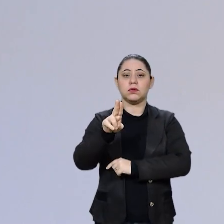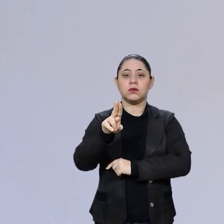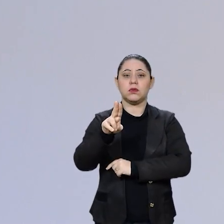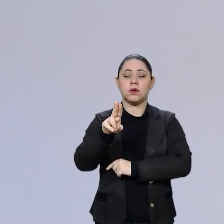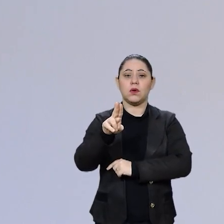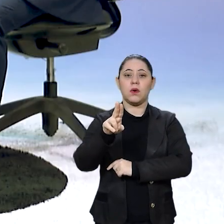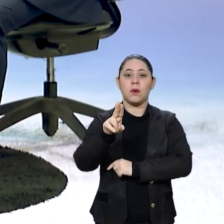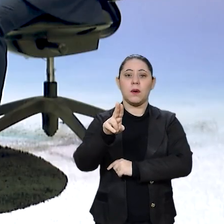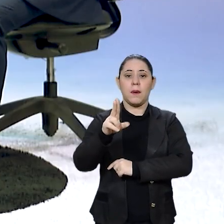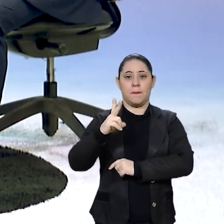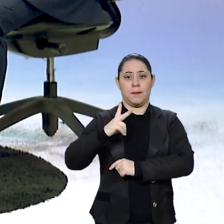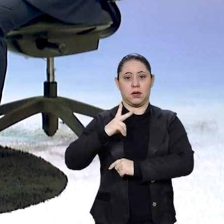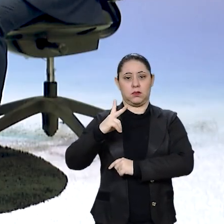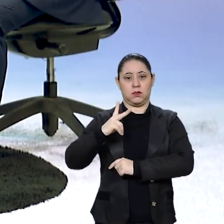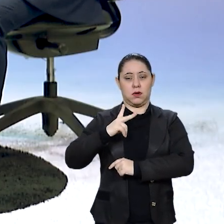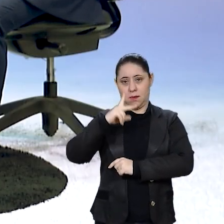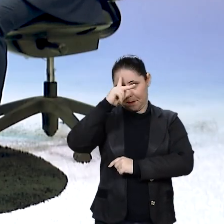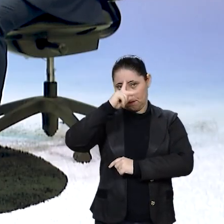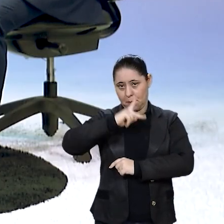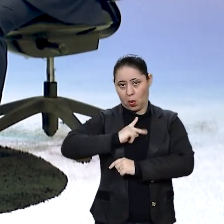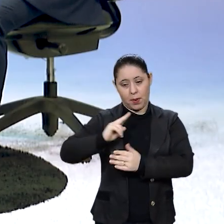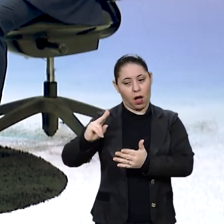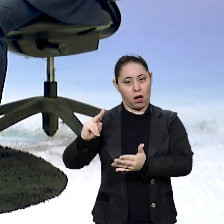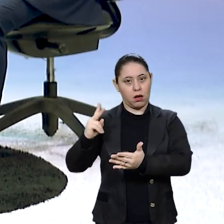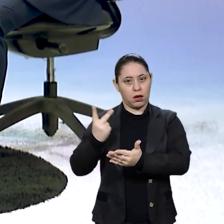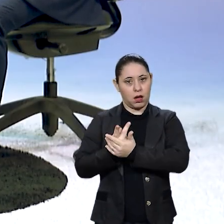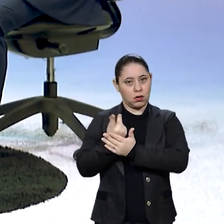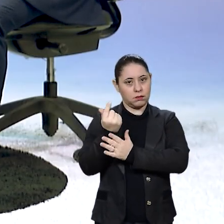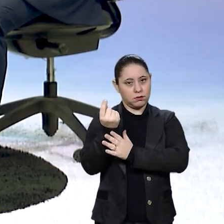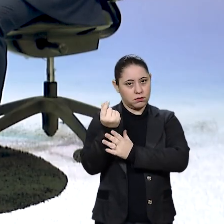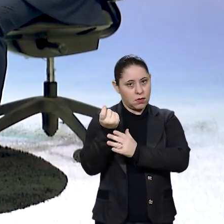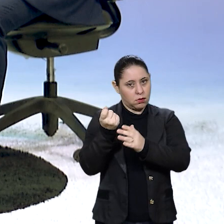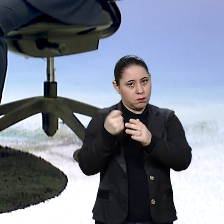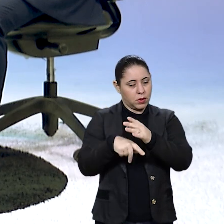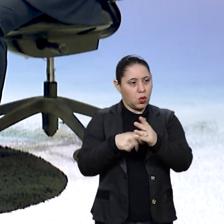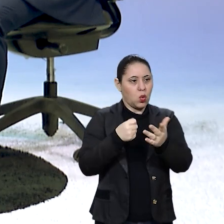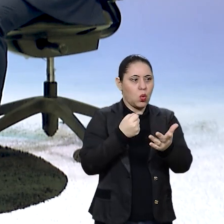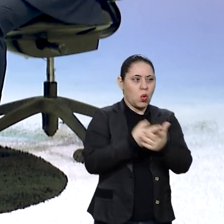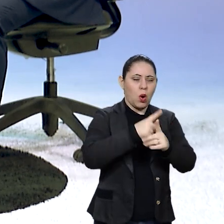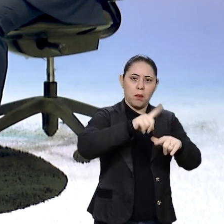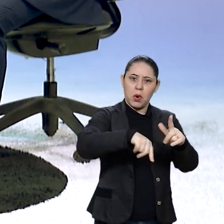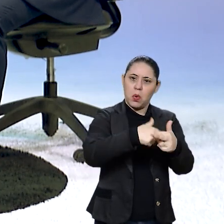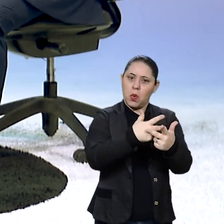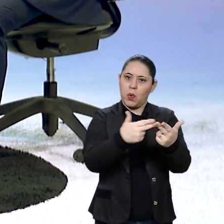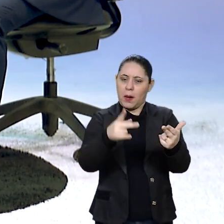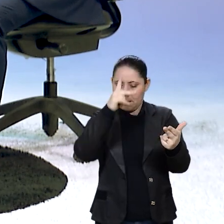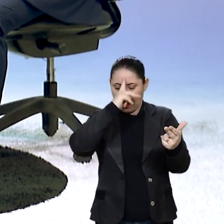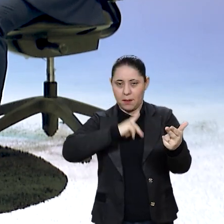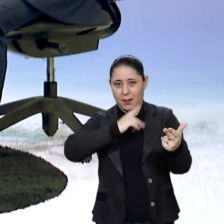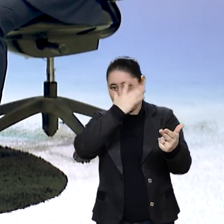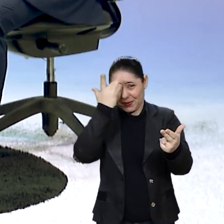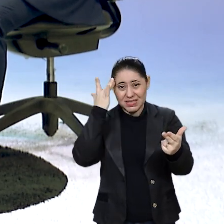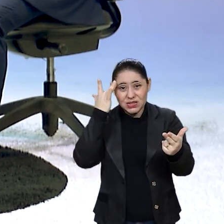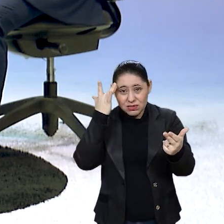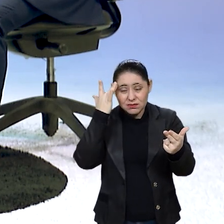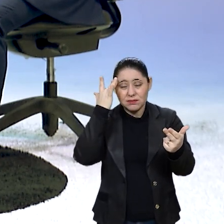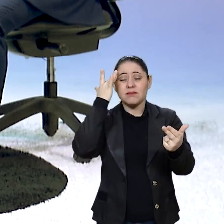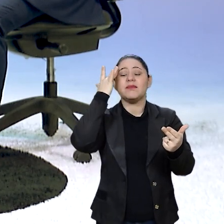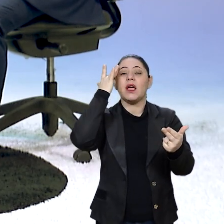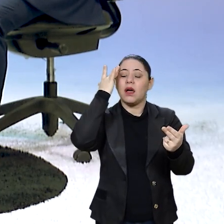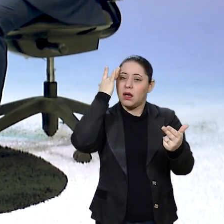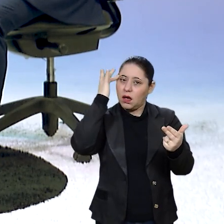própria indevida do fundo partidário para aquisição de bens e serviços. Esse é o ponto mais polêmico, né, que chamou mais atenção e